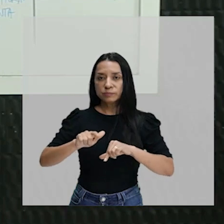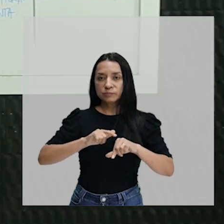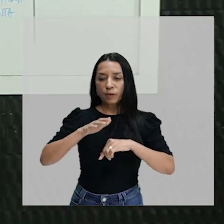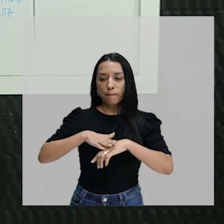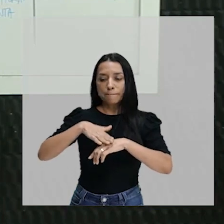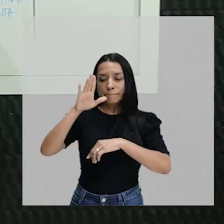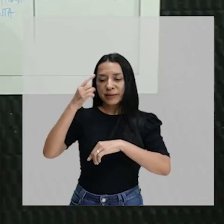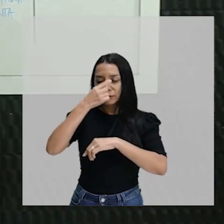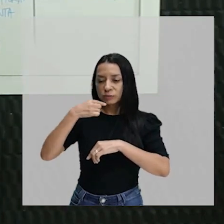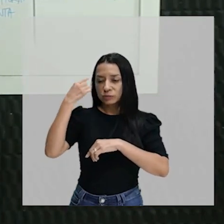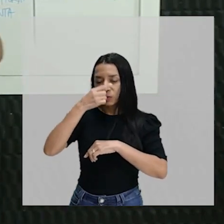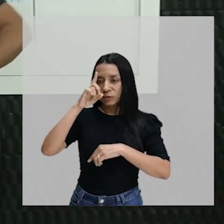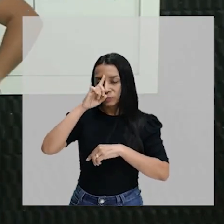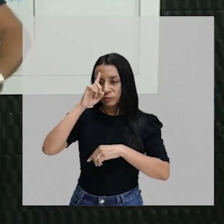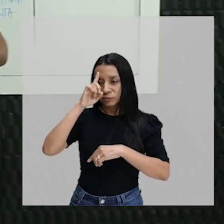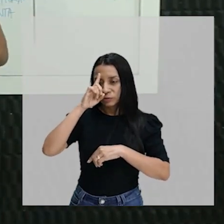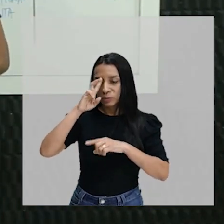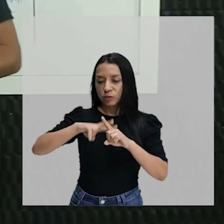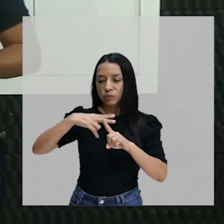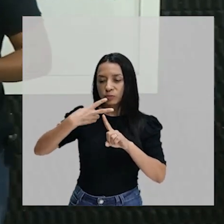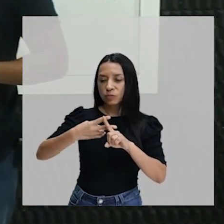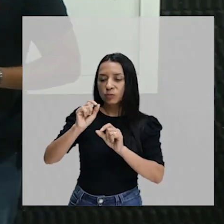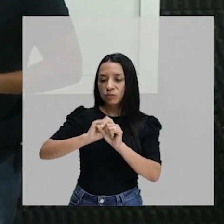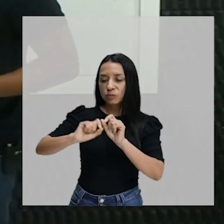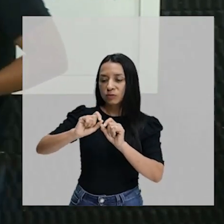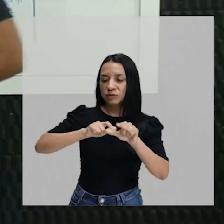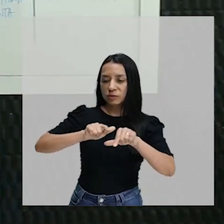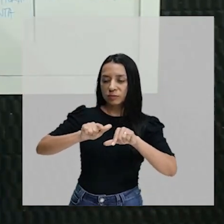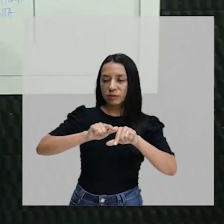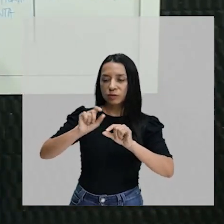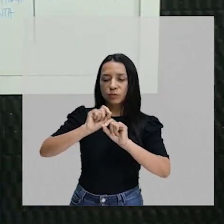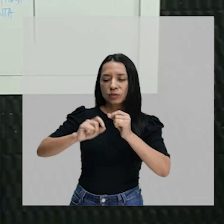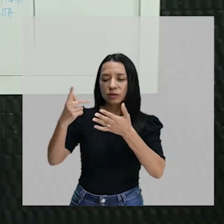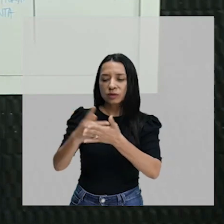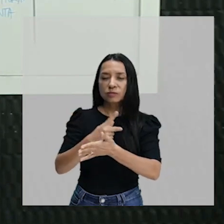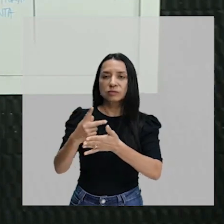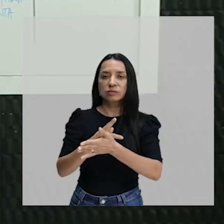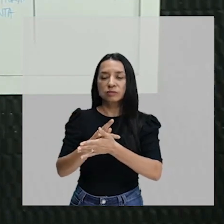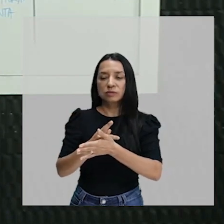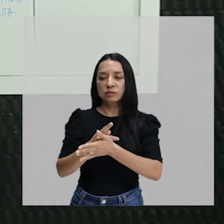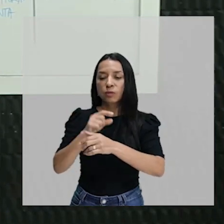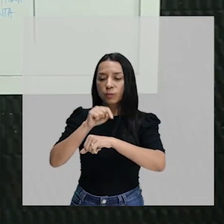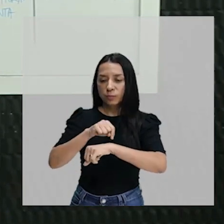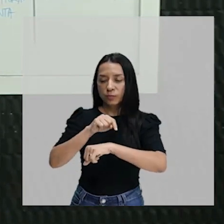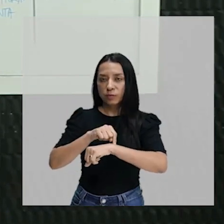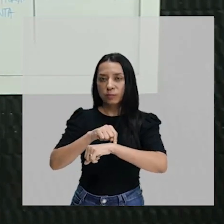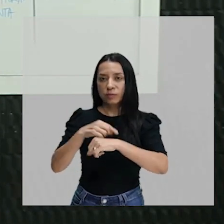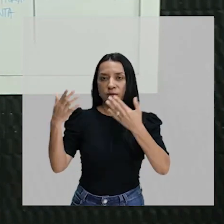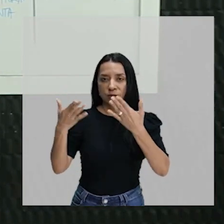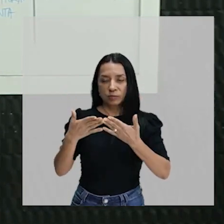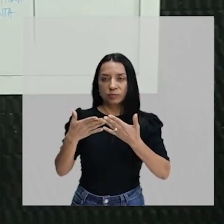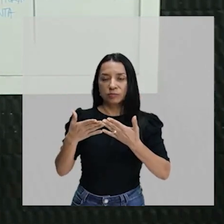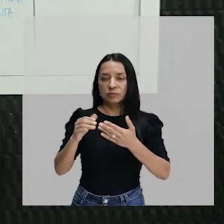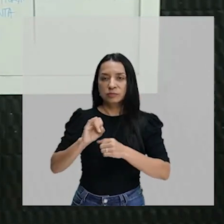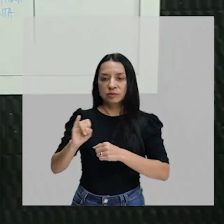mais horas por dia o dobro que você tava trabalhando o que que vai acontecer com o tempo agora